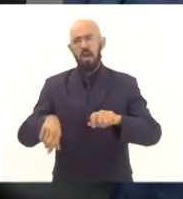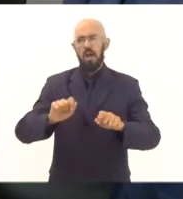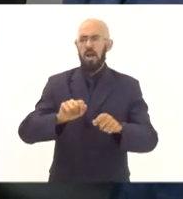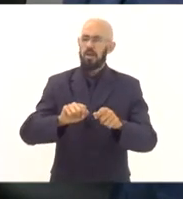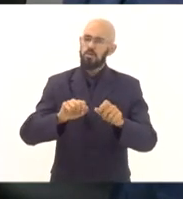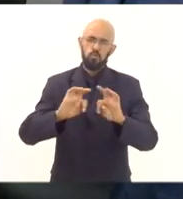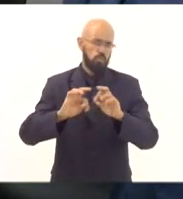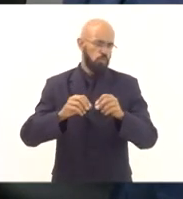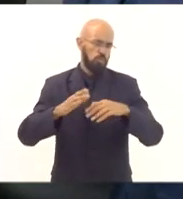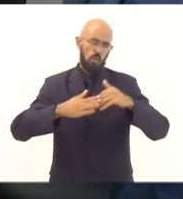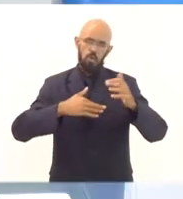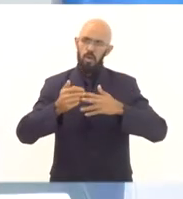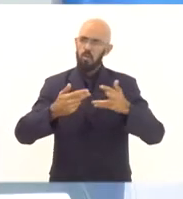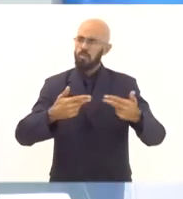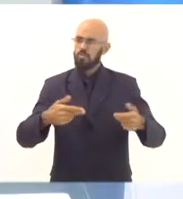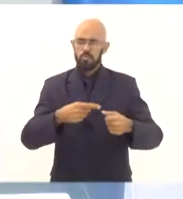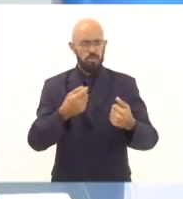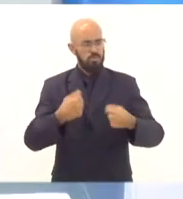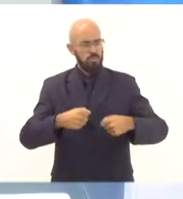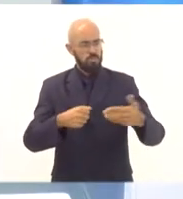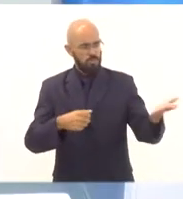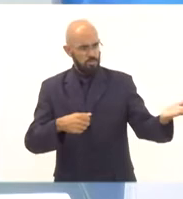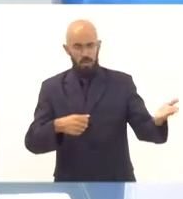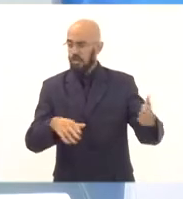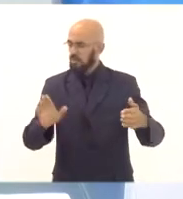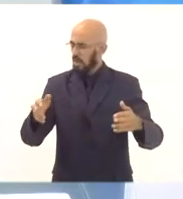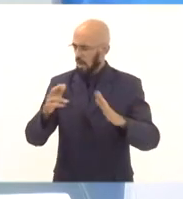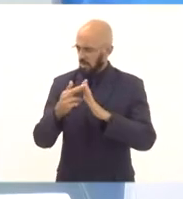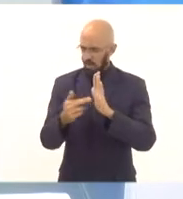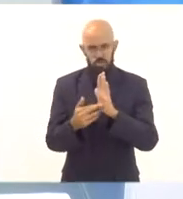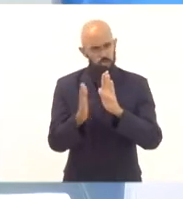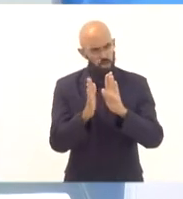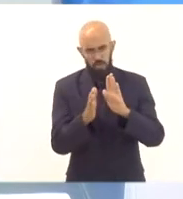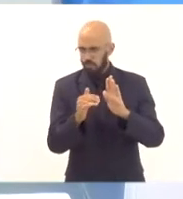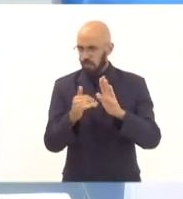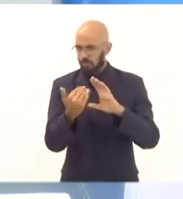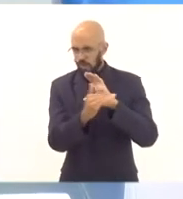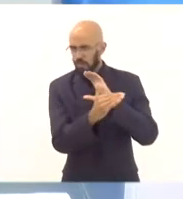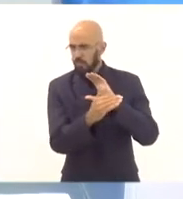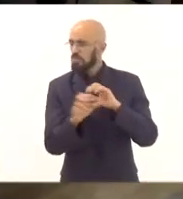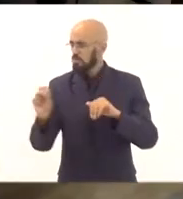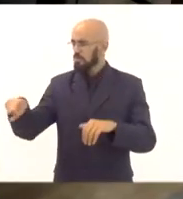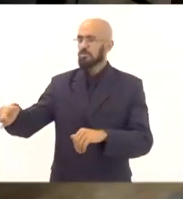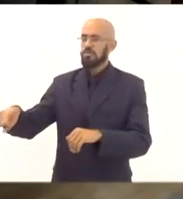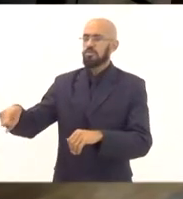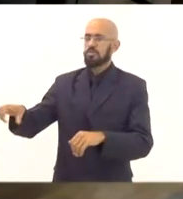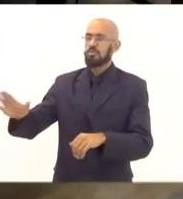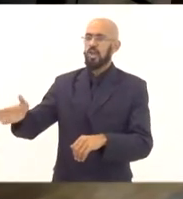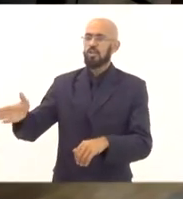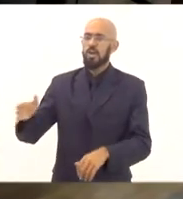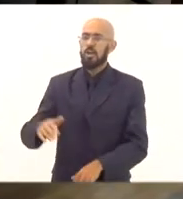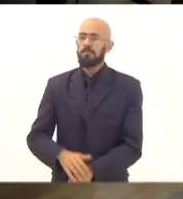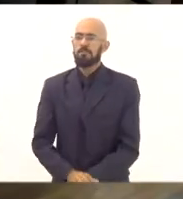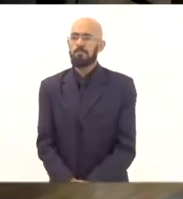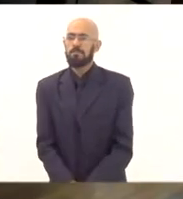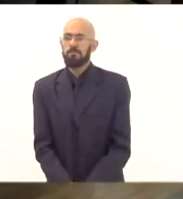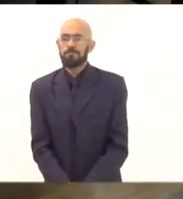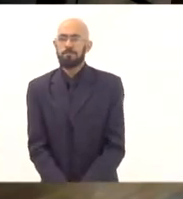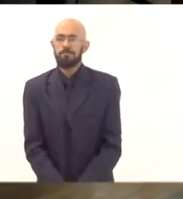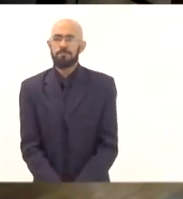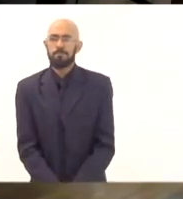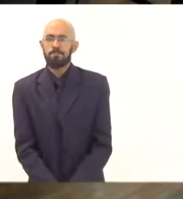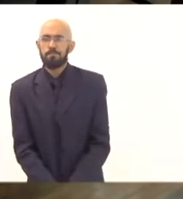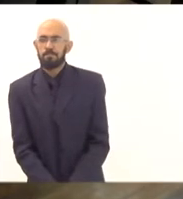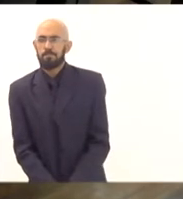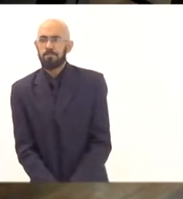seja necessário esse relatório já foi enviado para ler Já poder rever a boca da música bilhete de situações aí